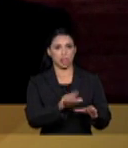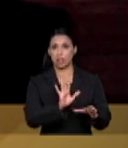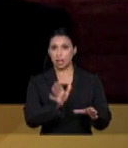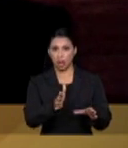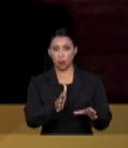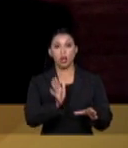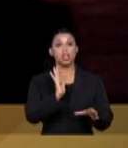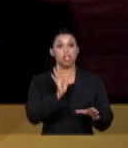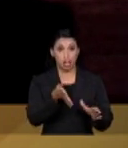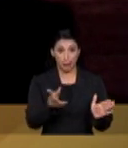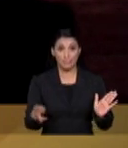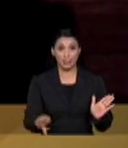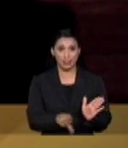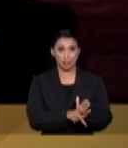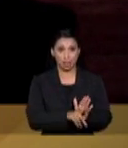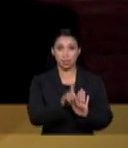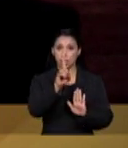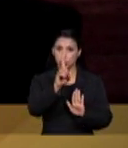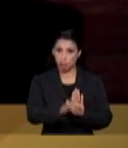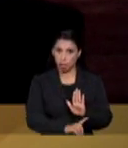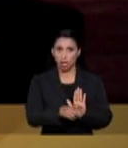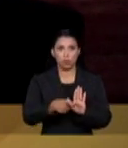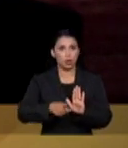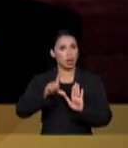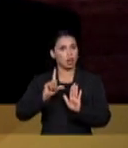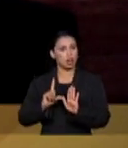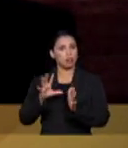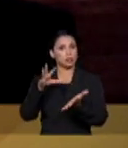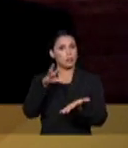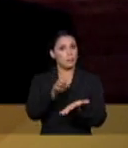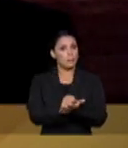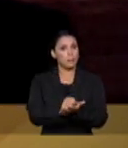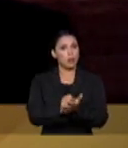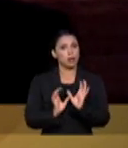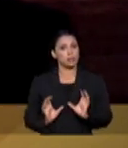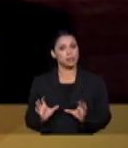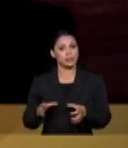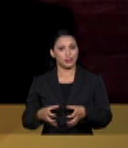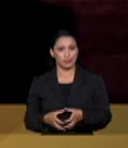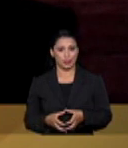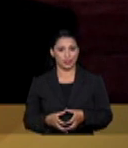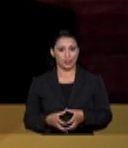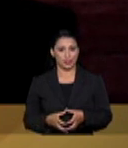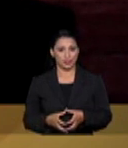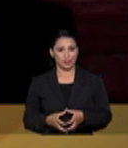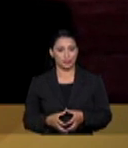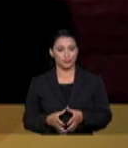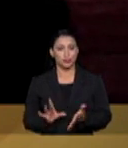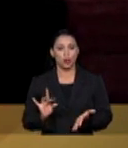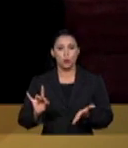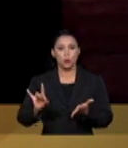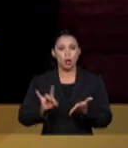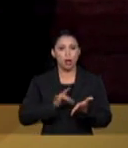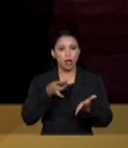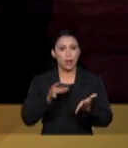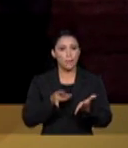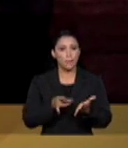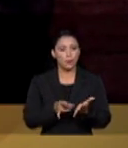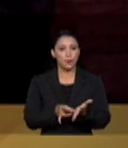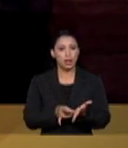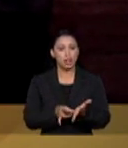aquelas que já são o Direito originário de posse daquela comunidade a homologação o